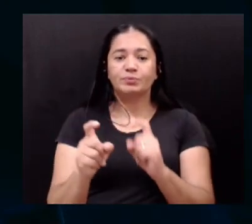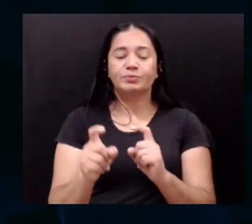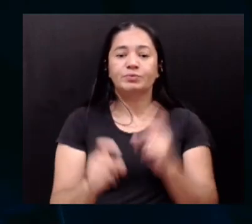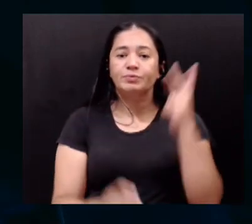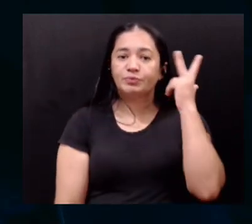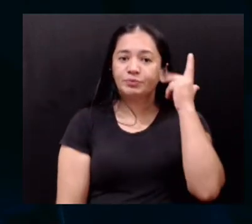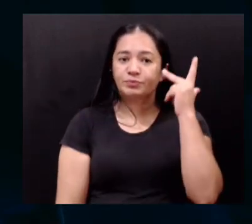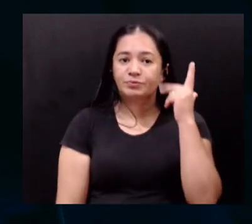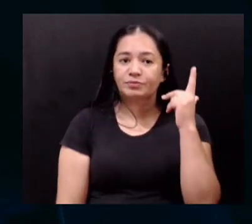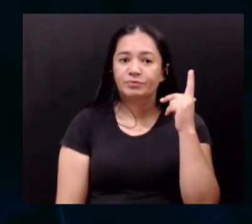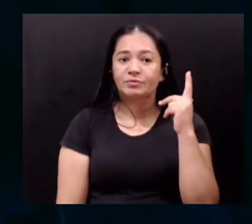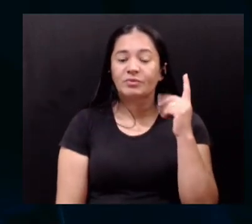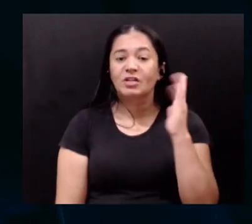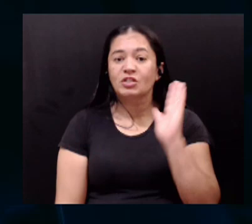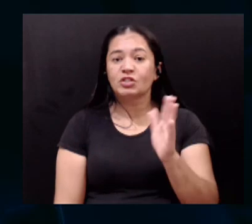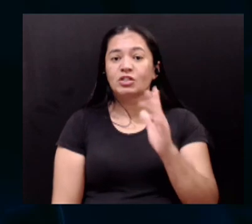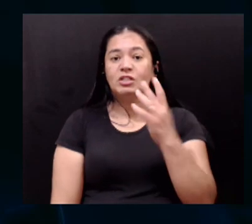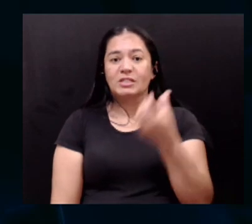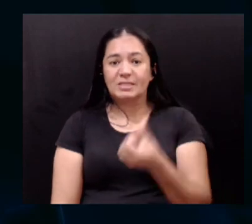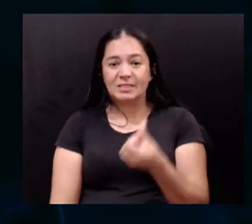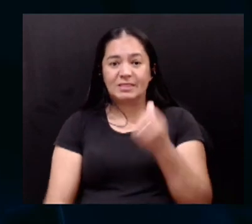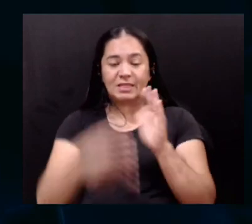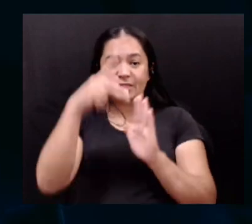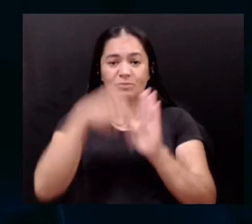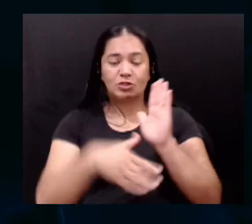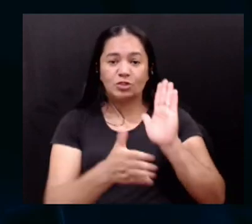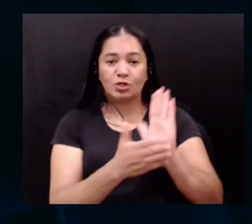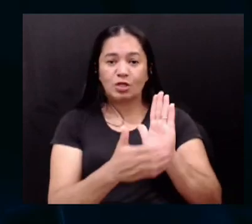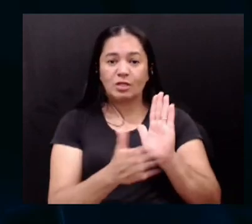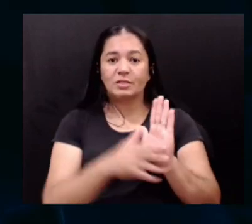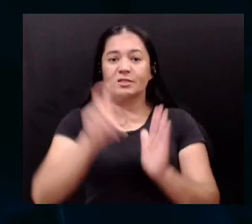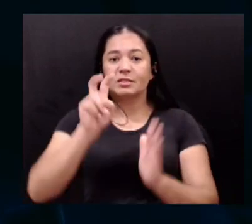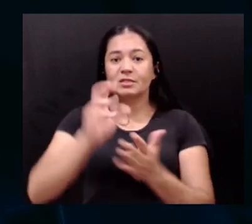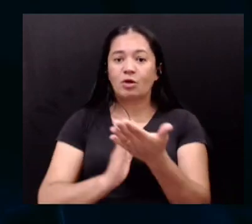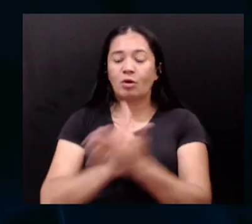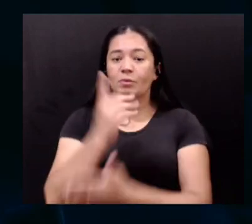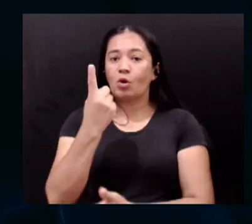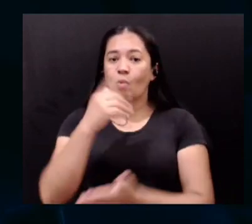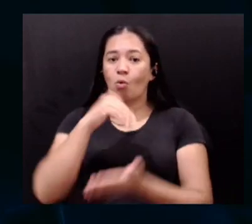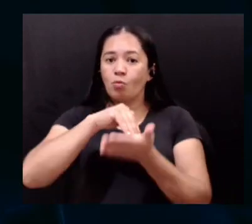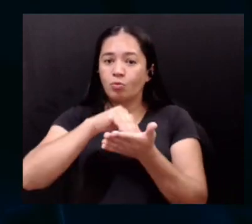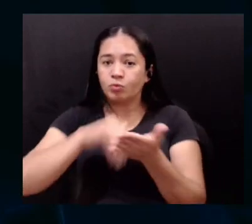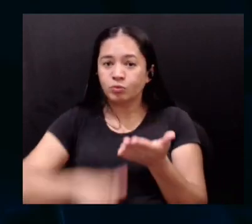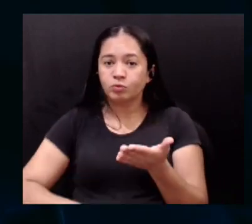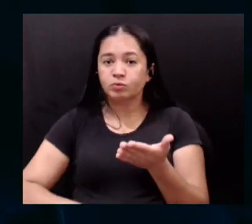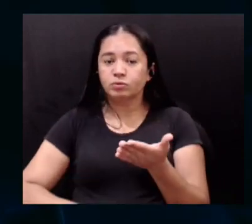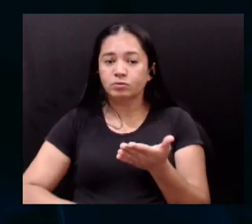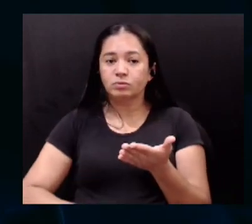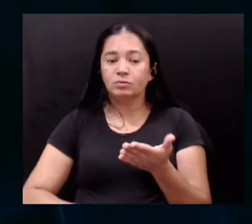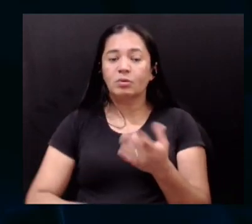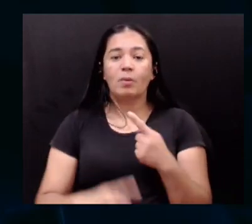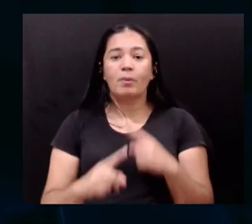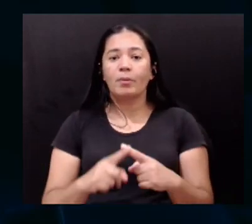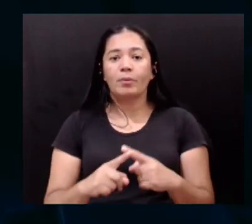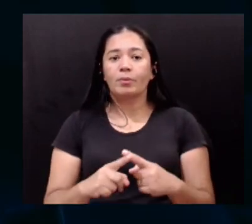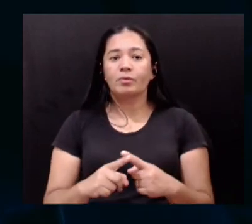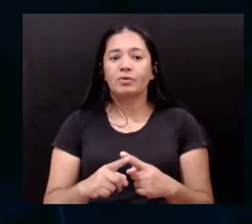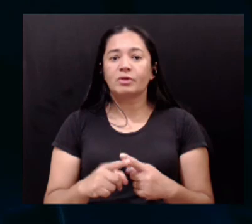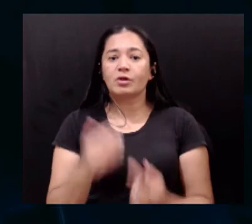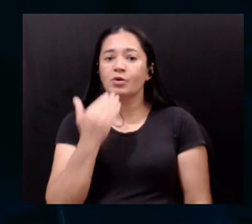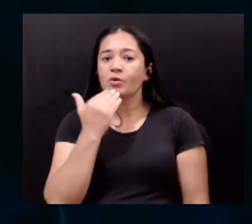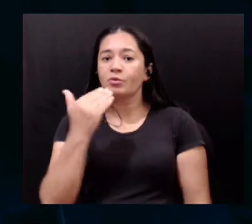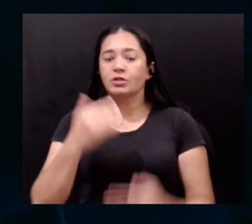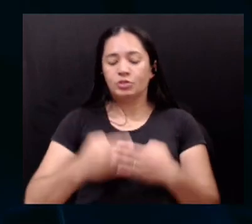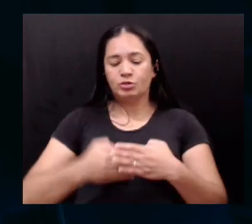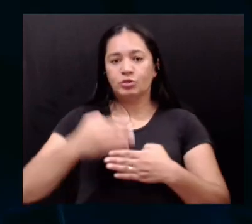6 projetos em pauta, 5 foram aprovados, 1 foi retirado de pauta por conta de um pedido de vista do próprio autor,